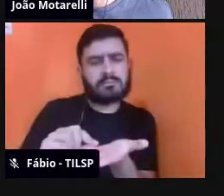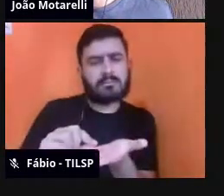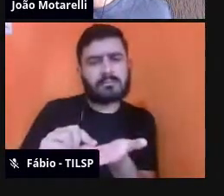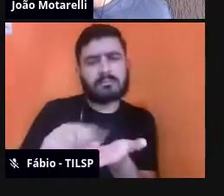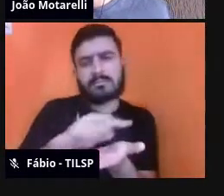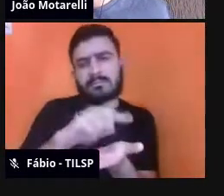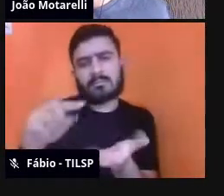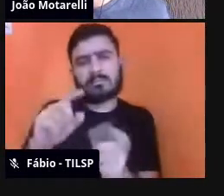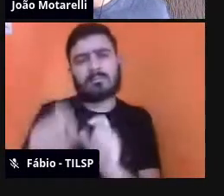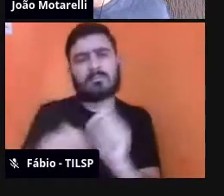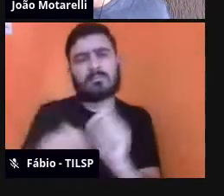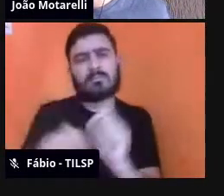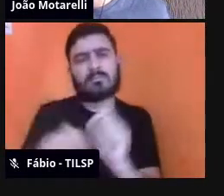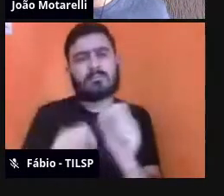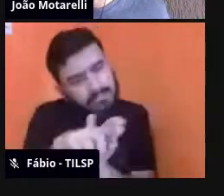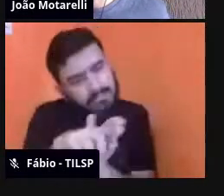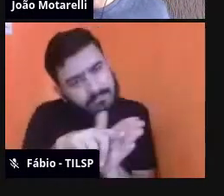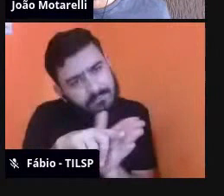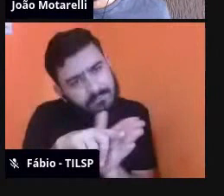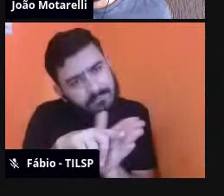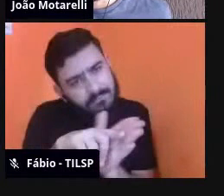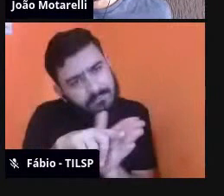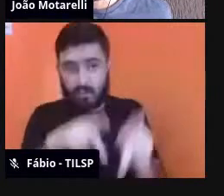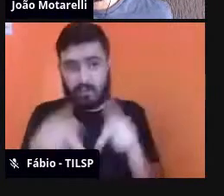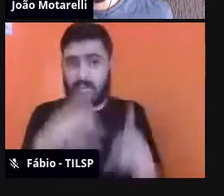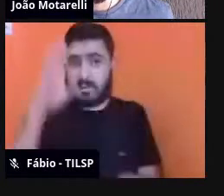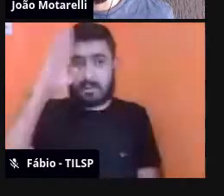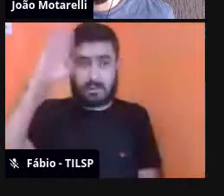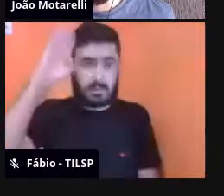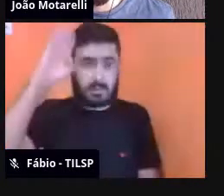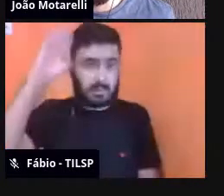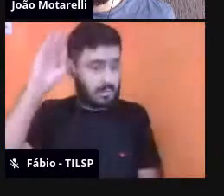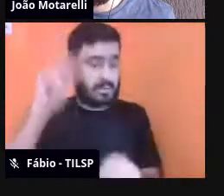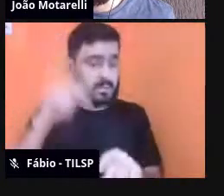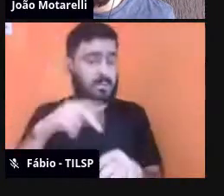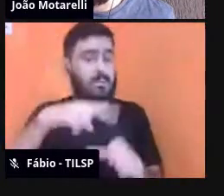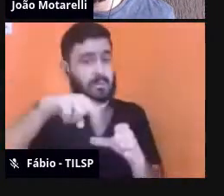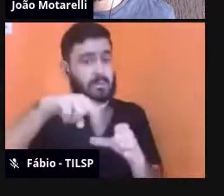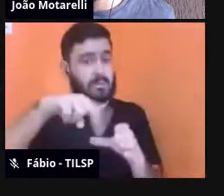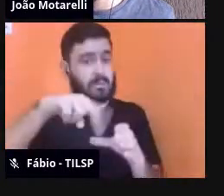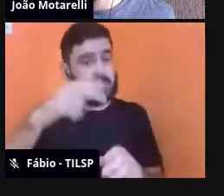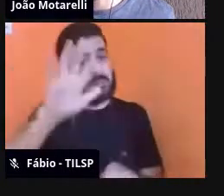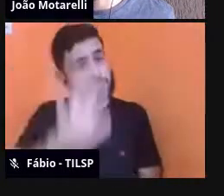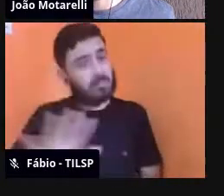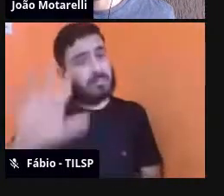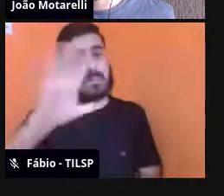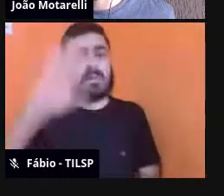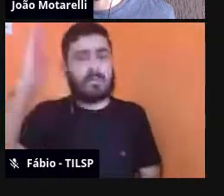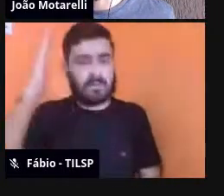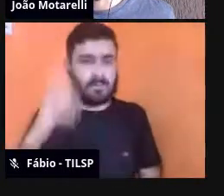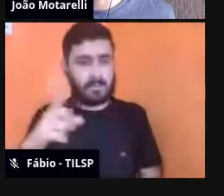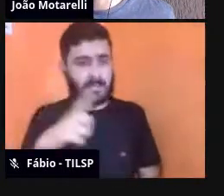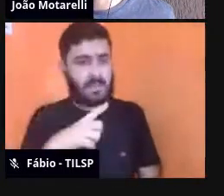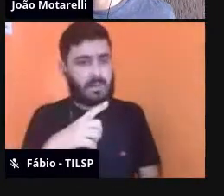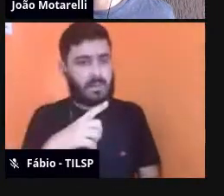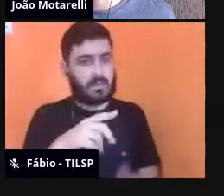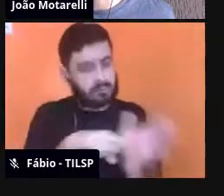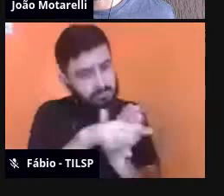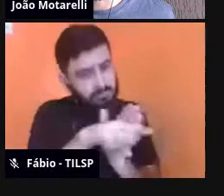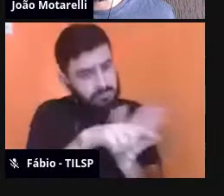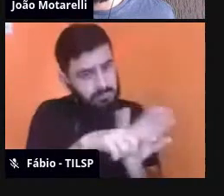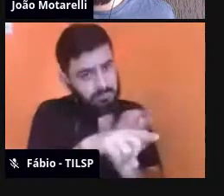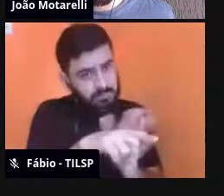a população de estudantes nutricionistas no país. Então, a gente tem aqui um estudo feito no sul do país, de ortorexia nervosa em